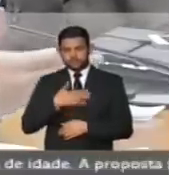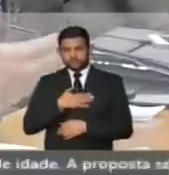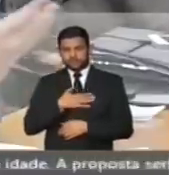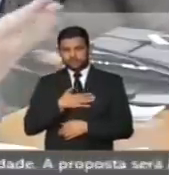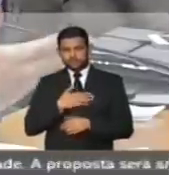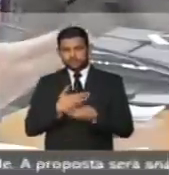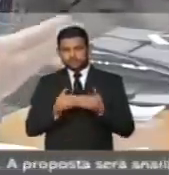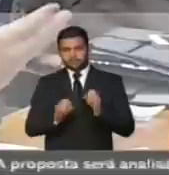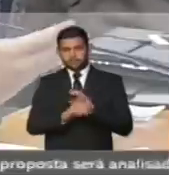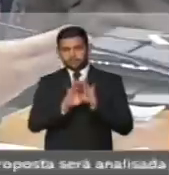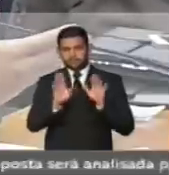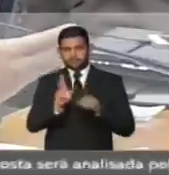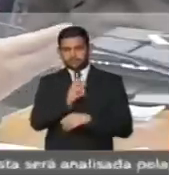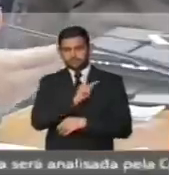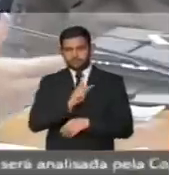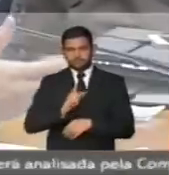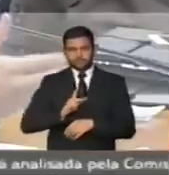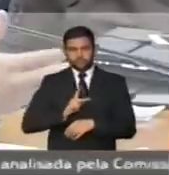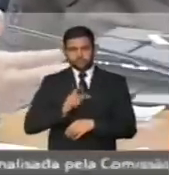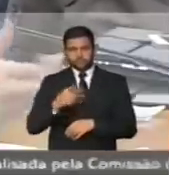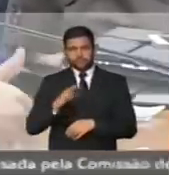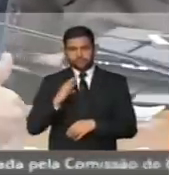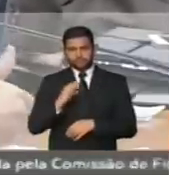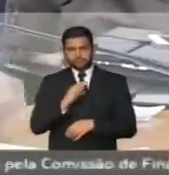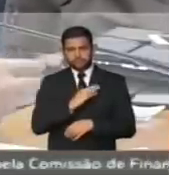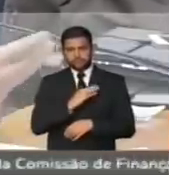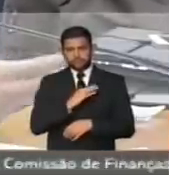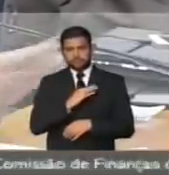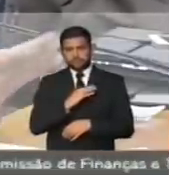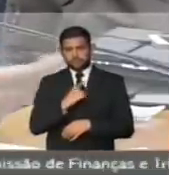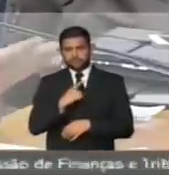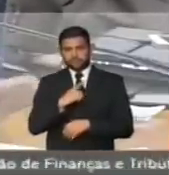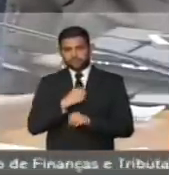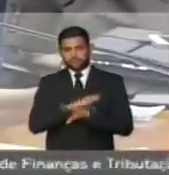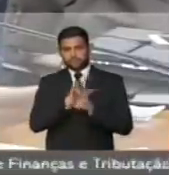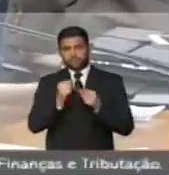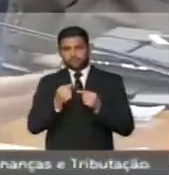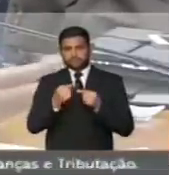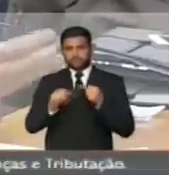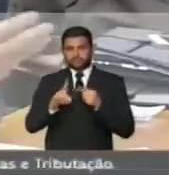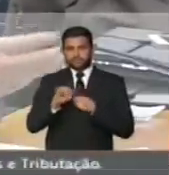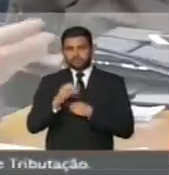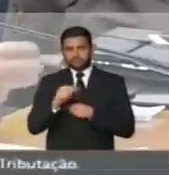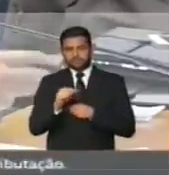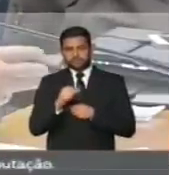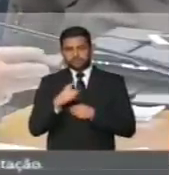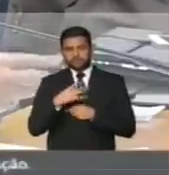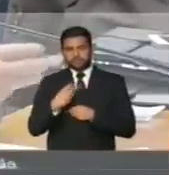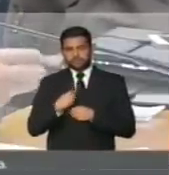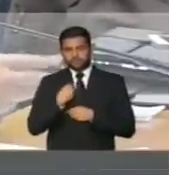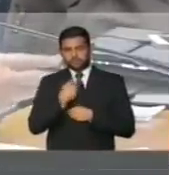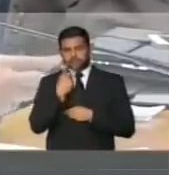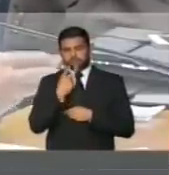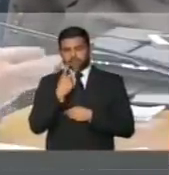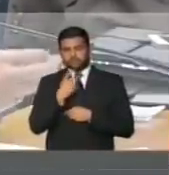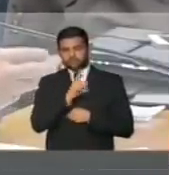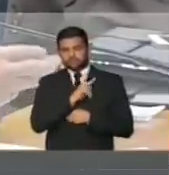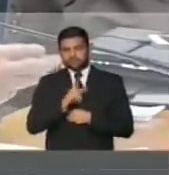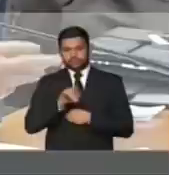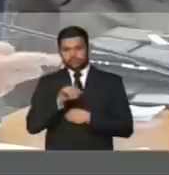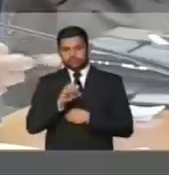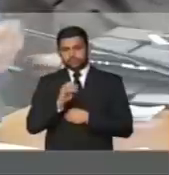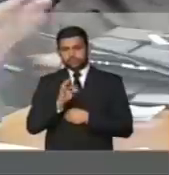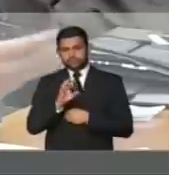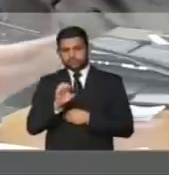de esclarecer ao presidente dessa comissão de que há uma clara contradição entre o que disse o presidente do BNDES, Luciano